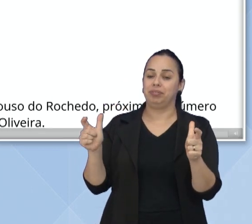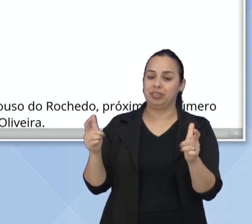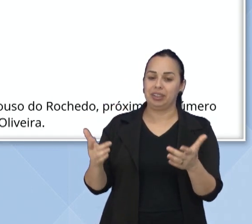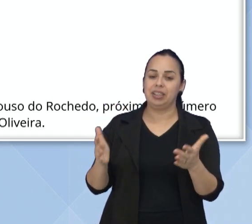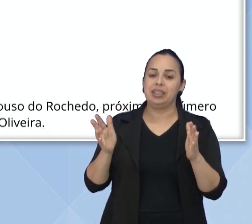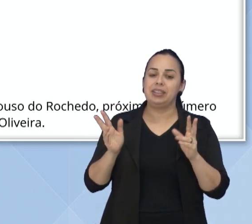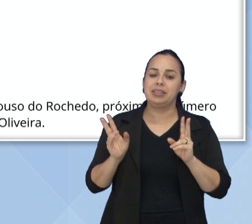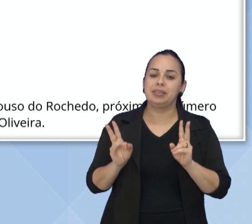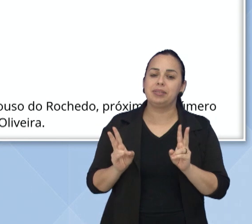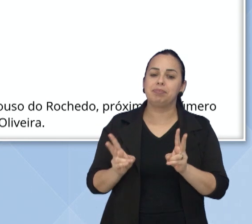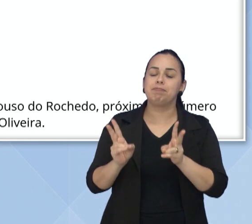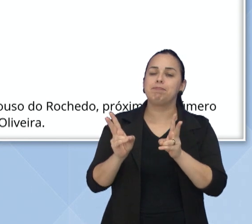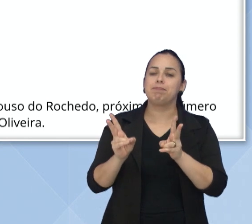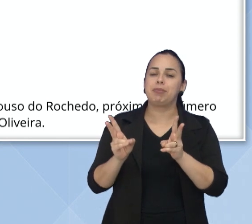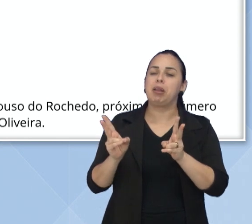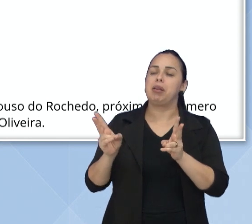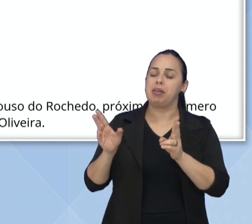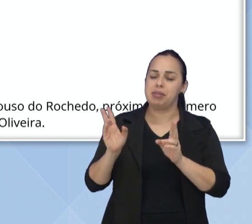Mesmo diante das